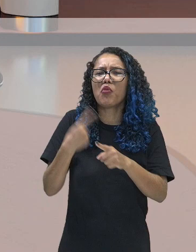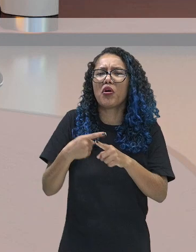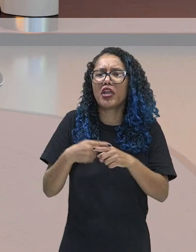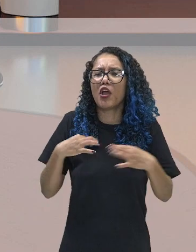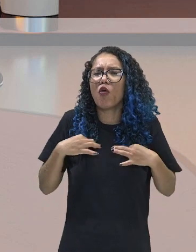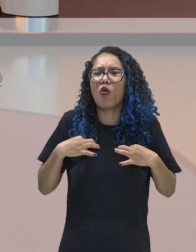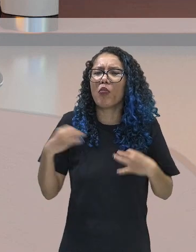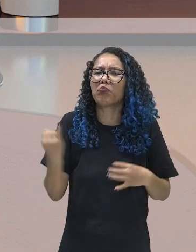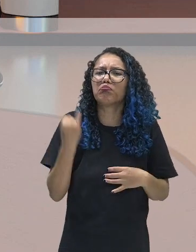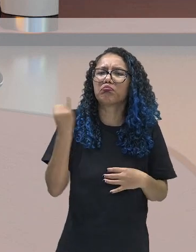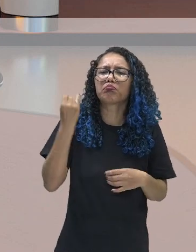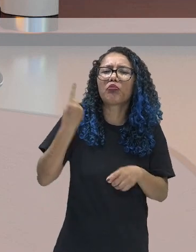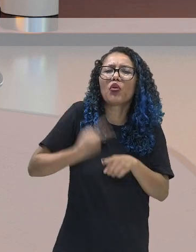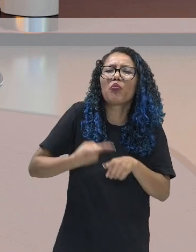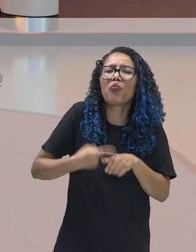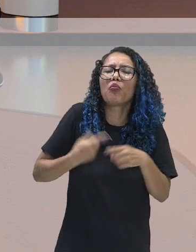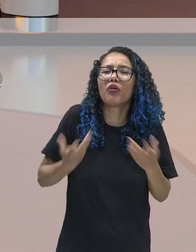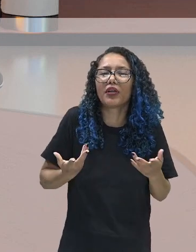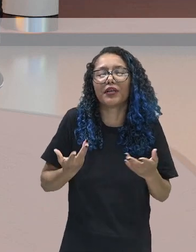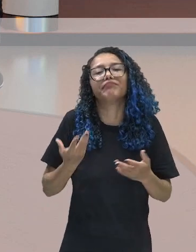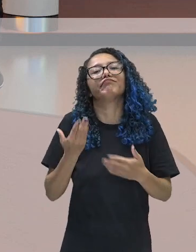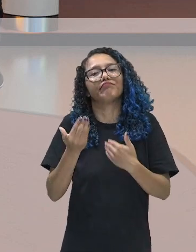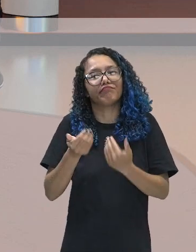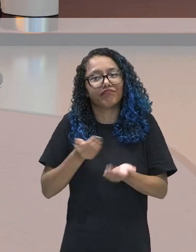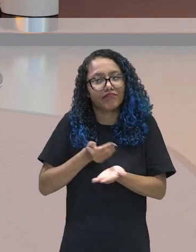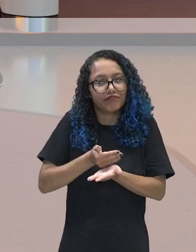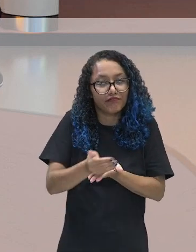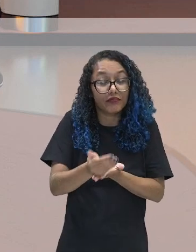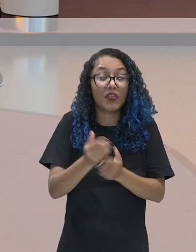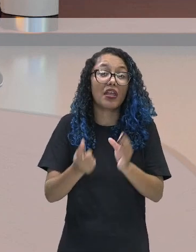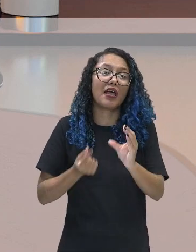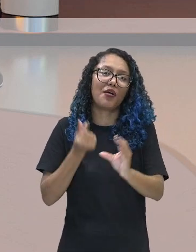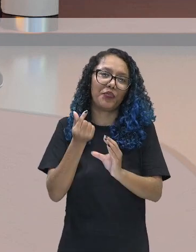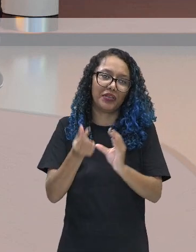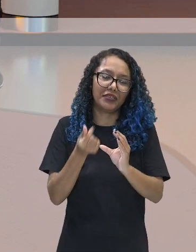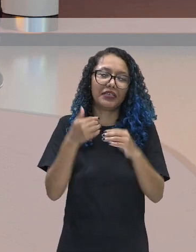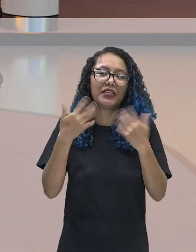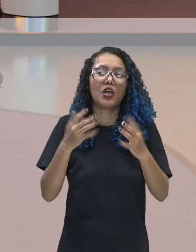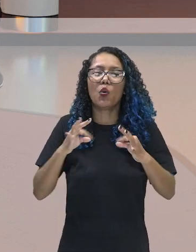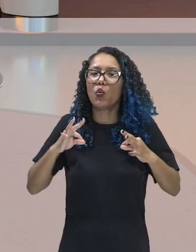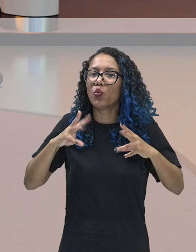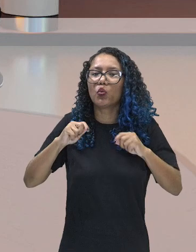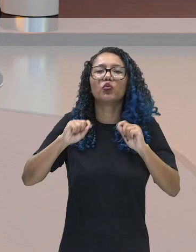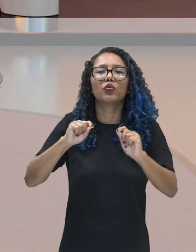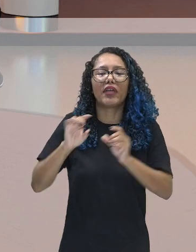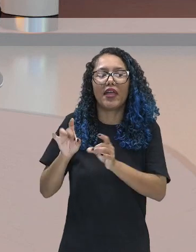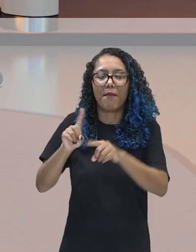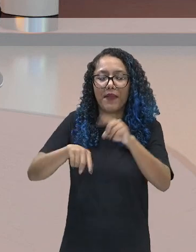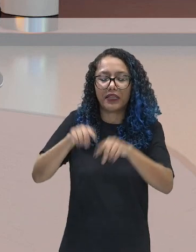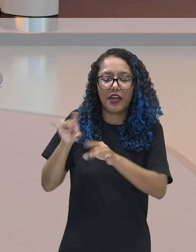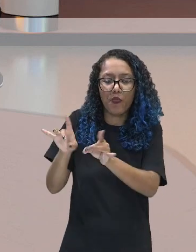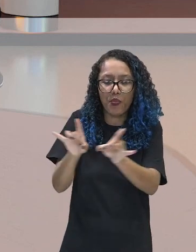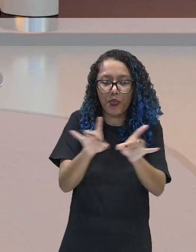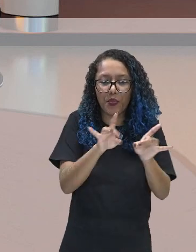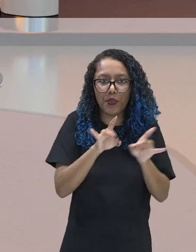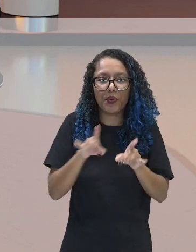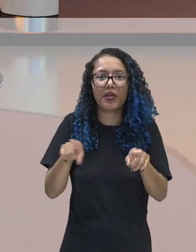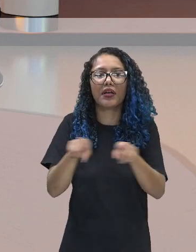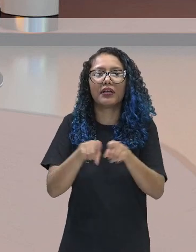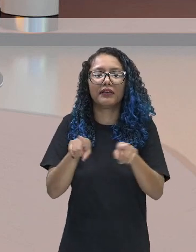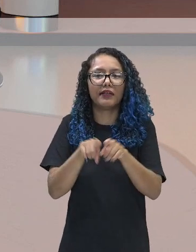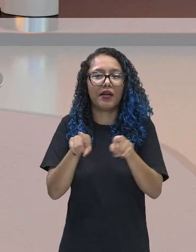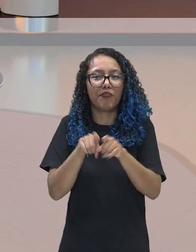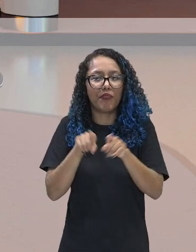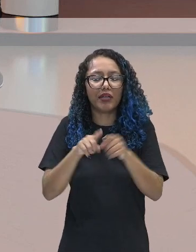comercialmente? Quando o advento do capitalismo surgiu e tudo se transforma em mercadoria e também fetiche